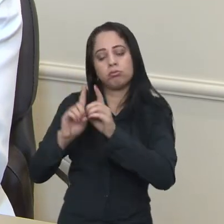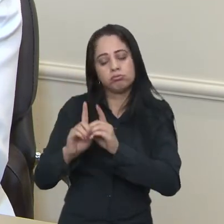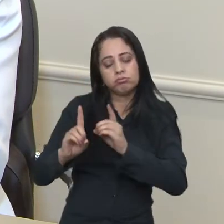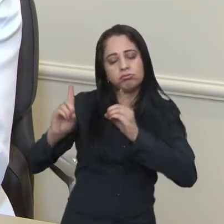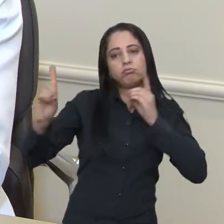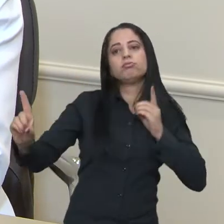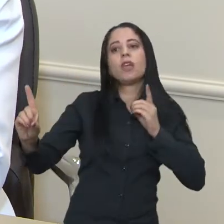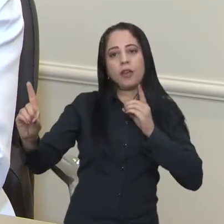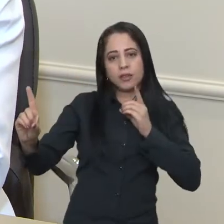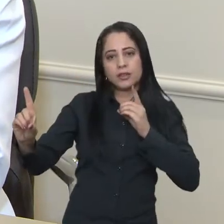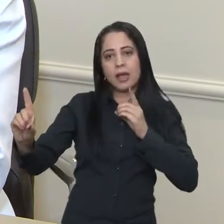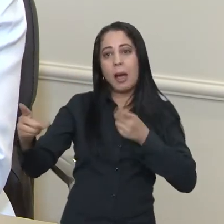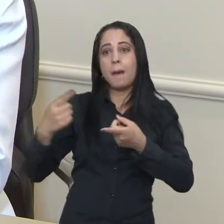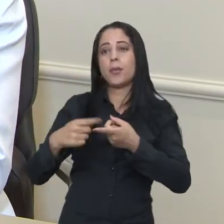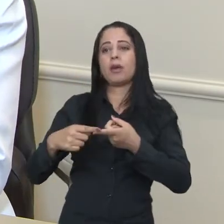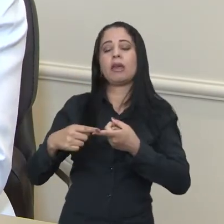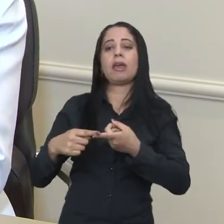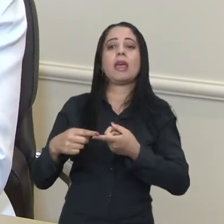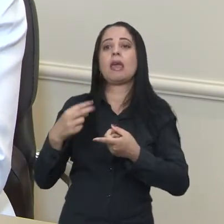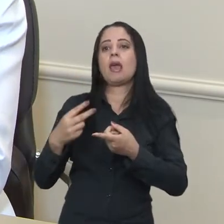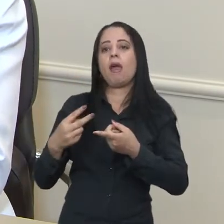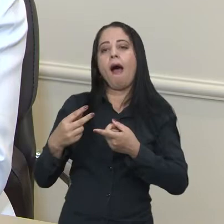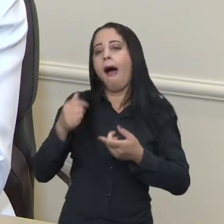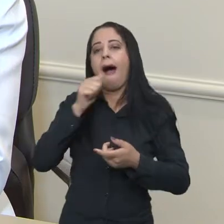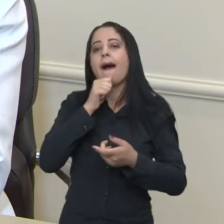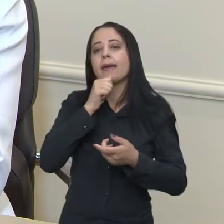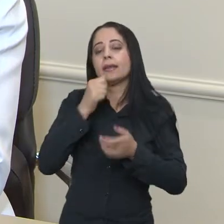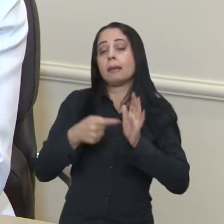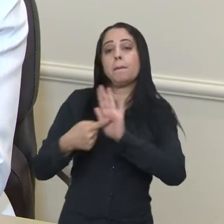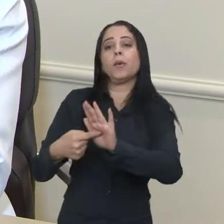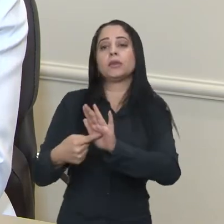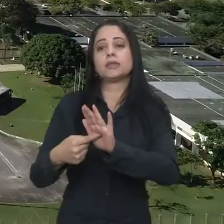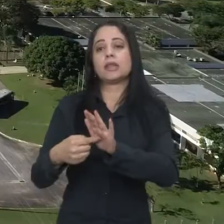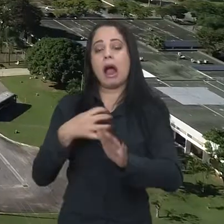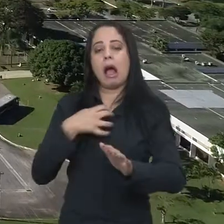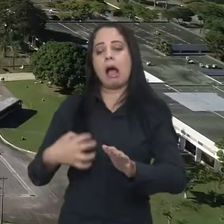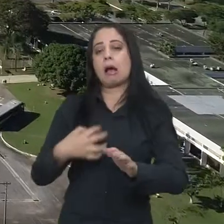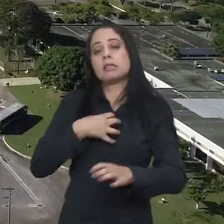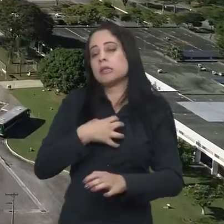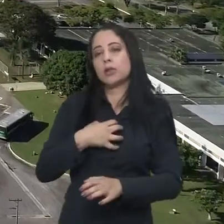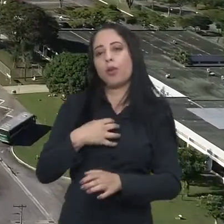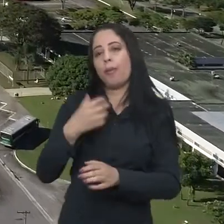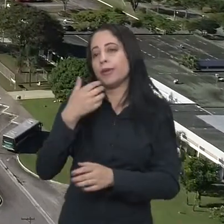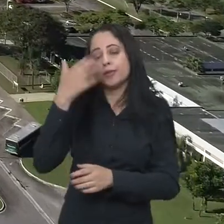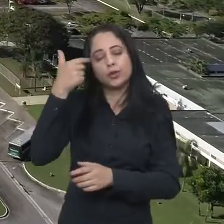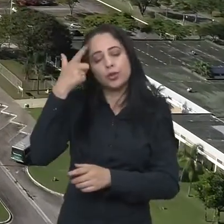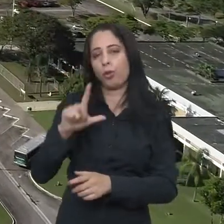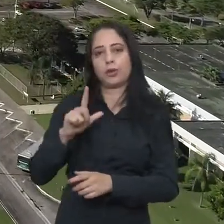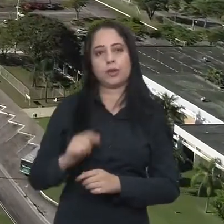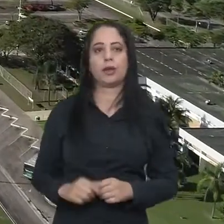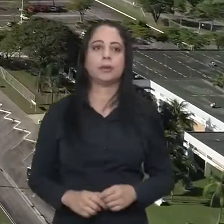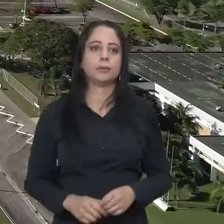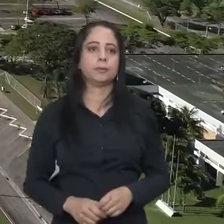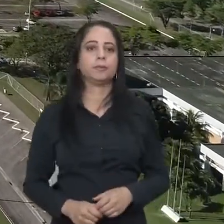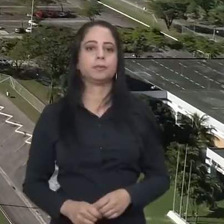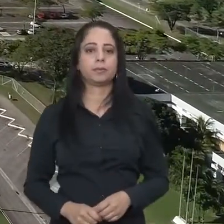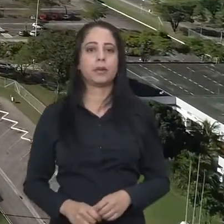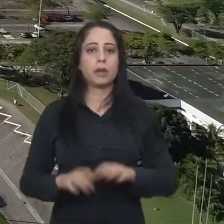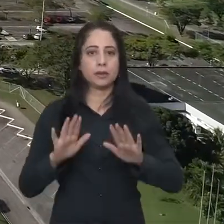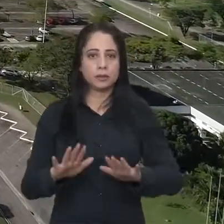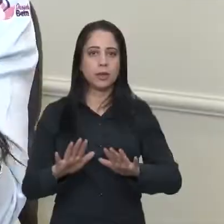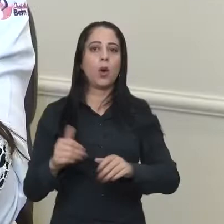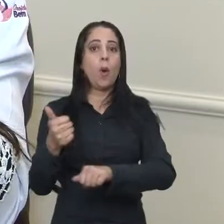ideal é que também fica isolado por esse período porque ainda não pode estar desenvolvendo o quadro clínico como o aumento dos casos de varíola dos